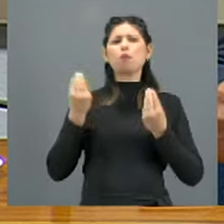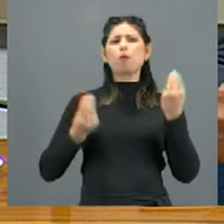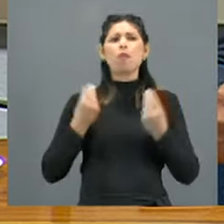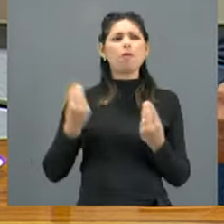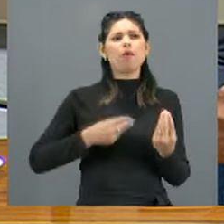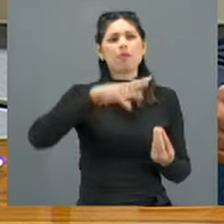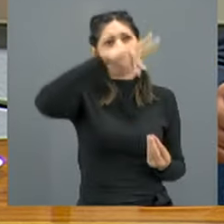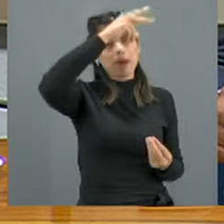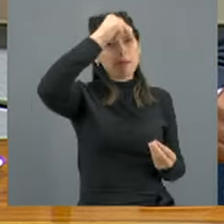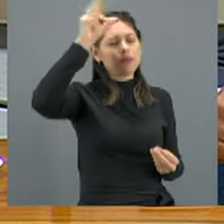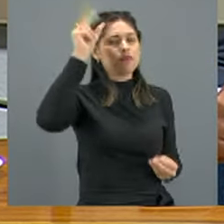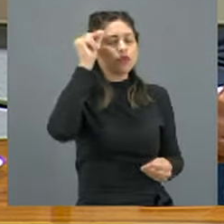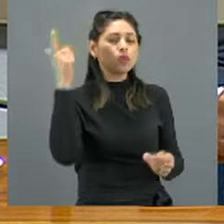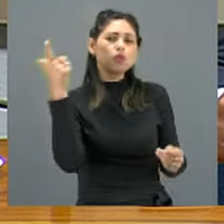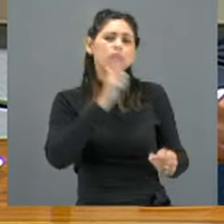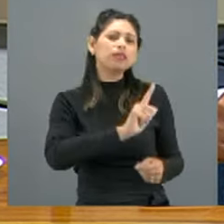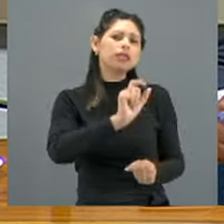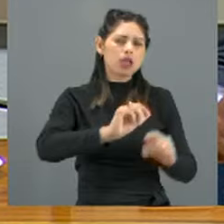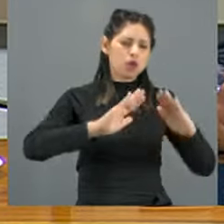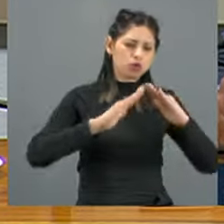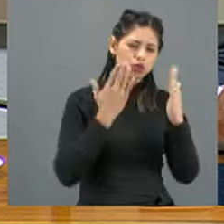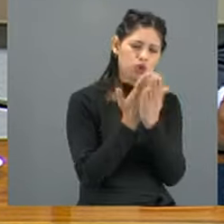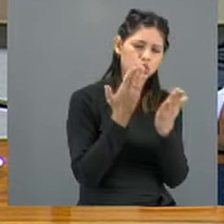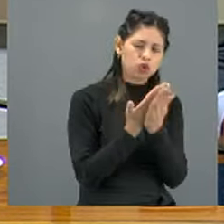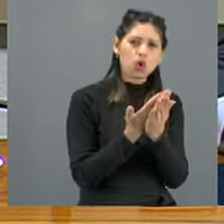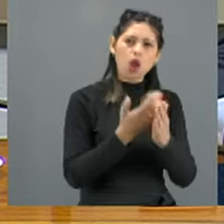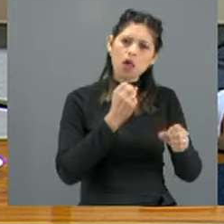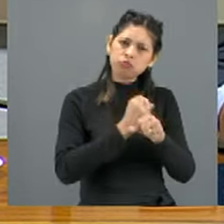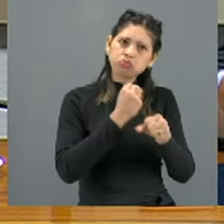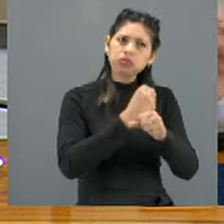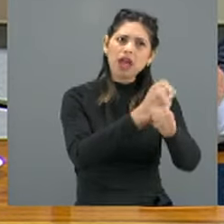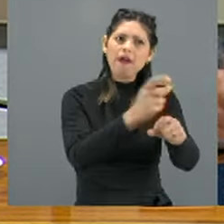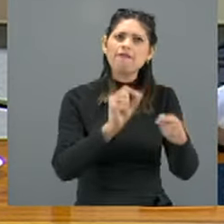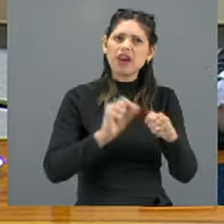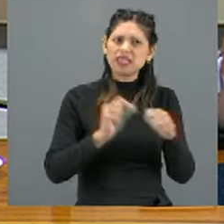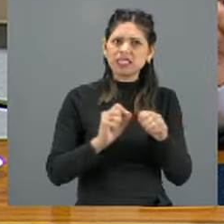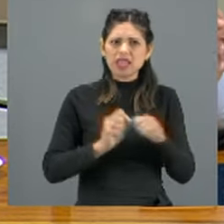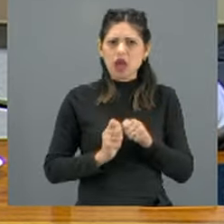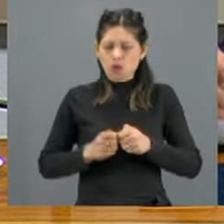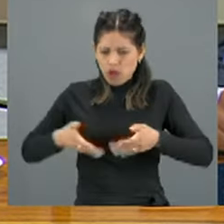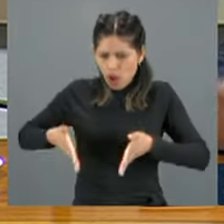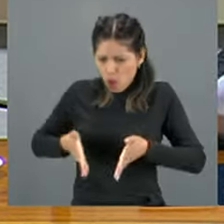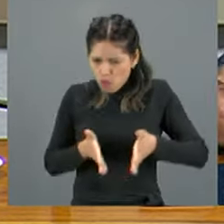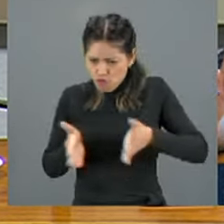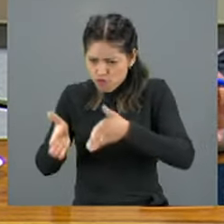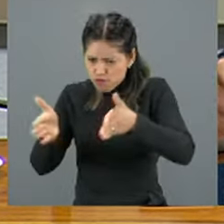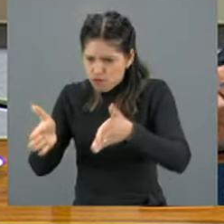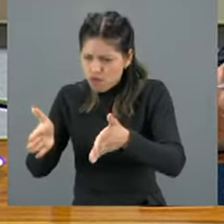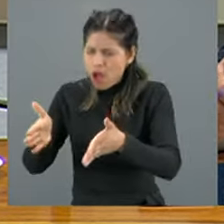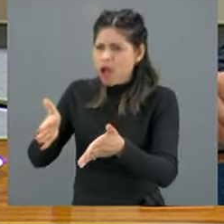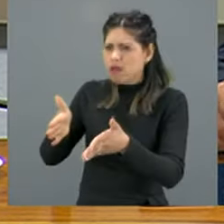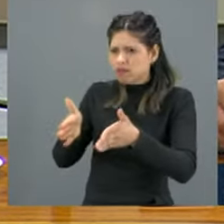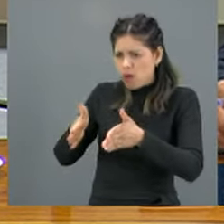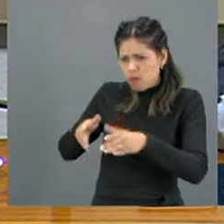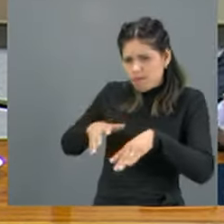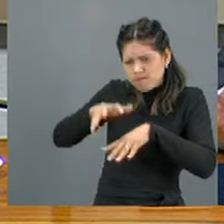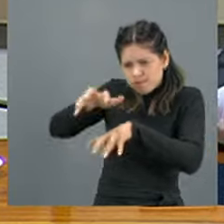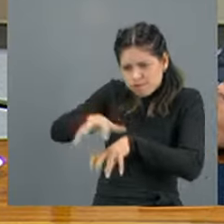para construir uma escola, para raspar um ramal, precisa pedir licença, autorização. Isso, para